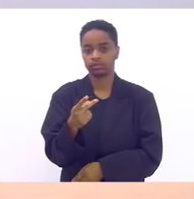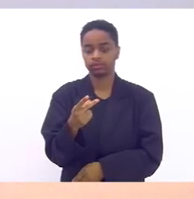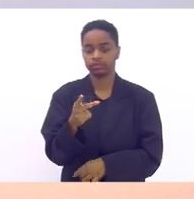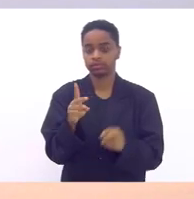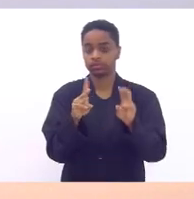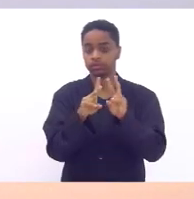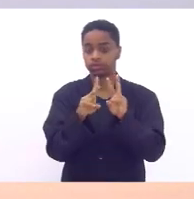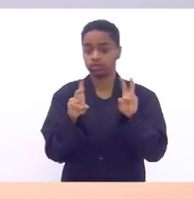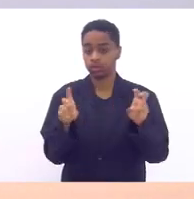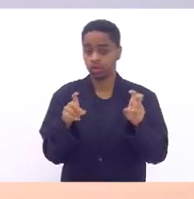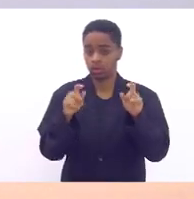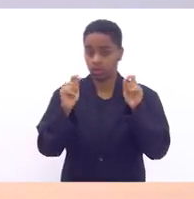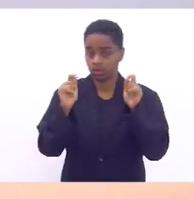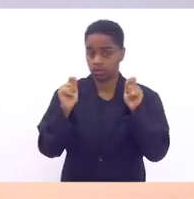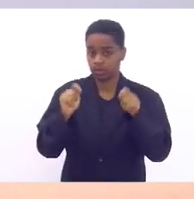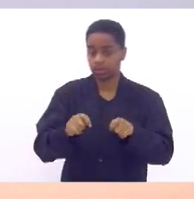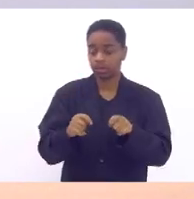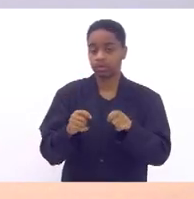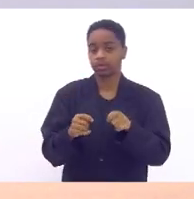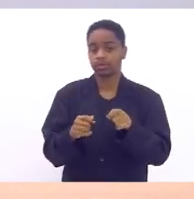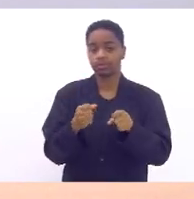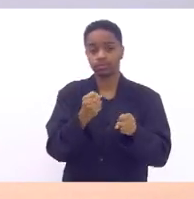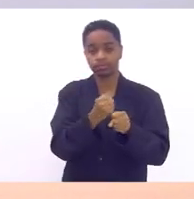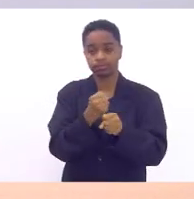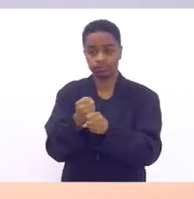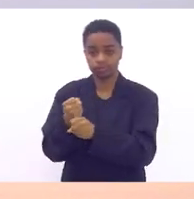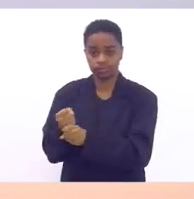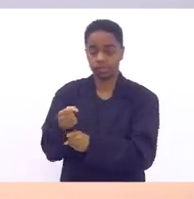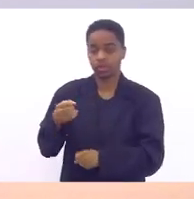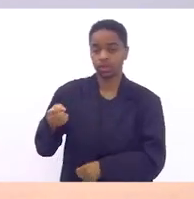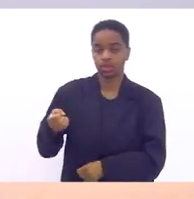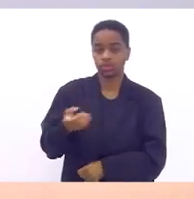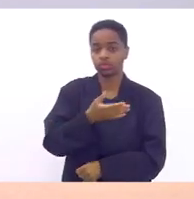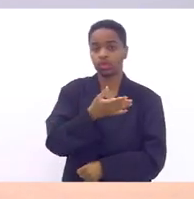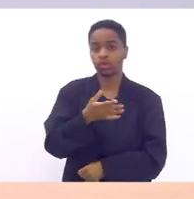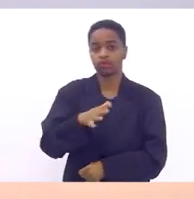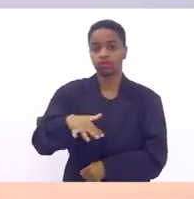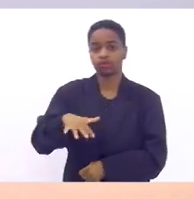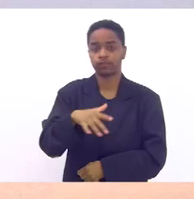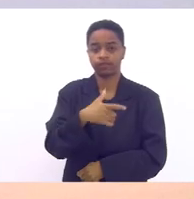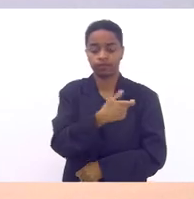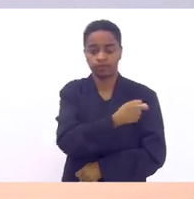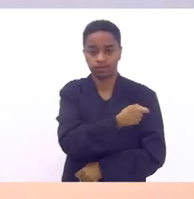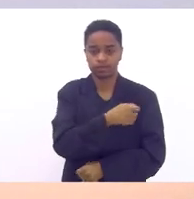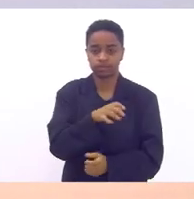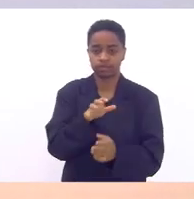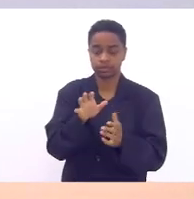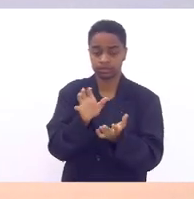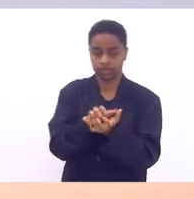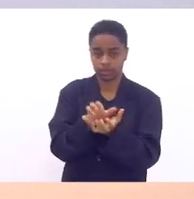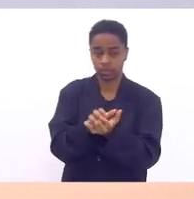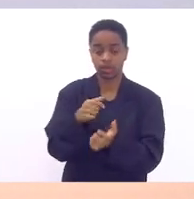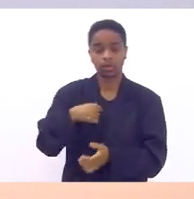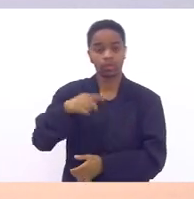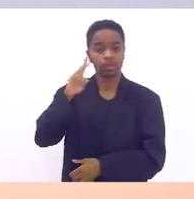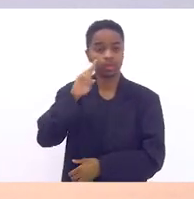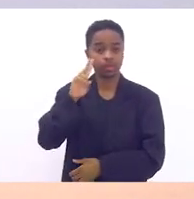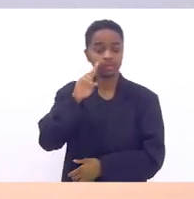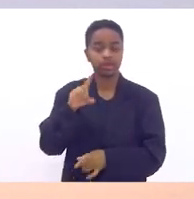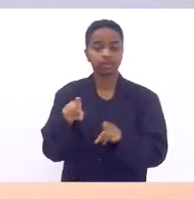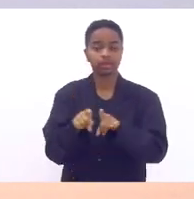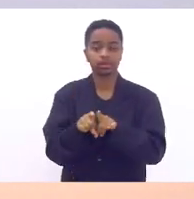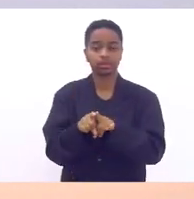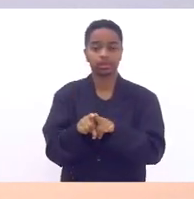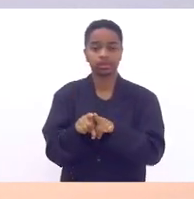eh da nova construção dessa nova planta da vacina em Santa Cruz eu me lembrei de uma visita que eu